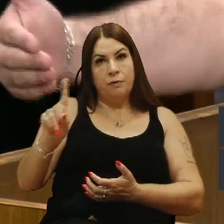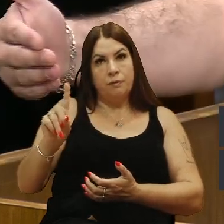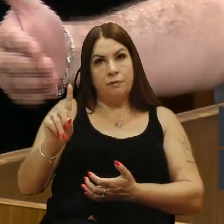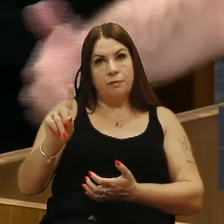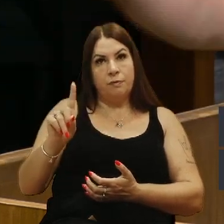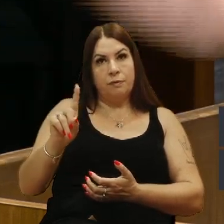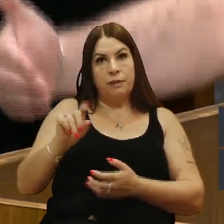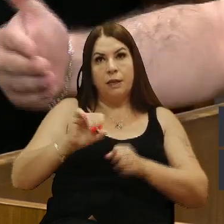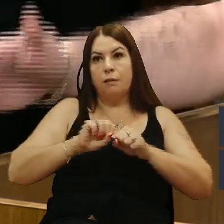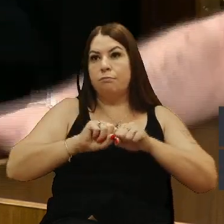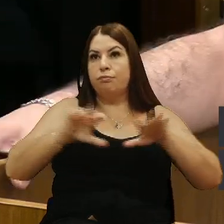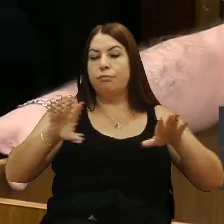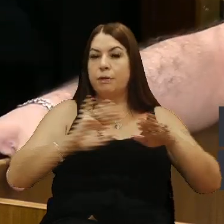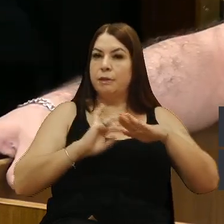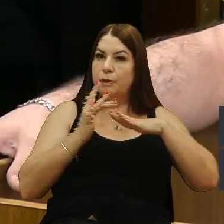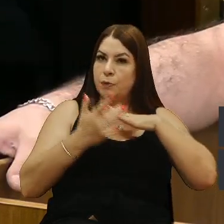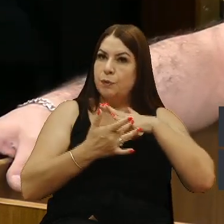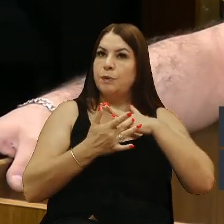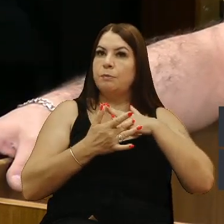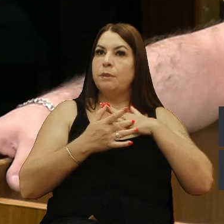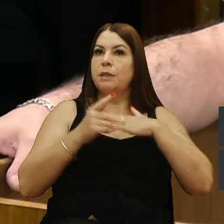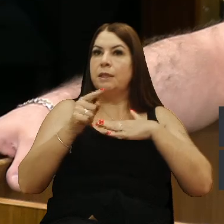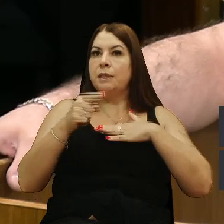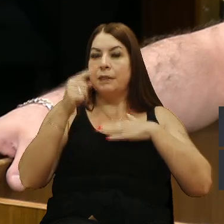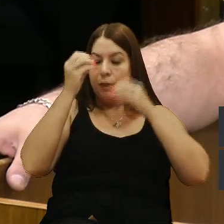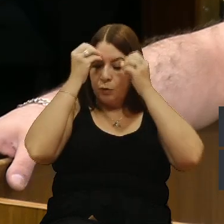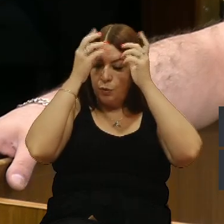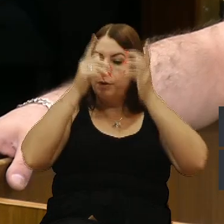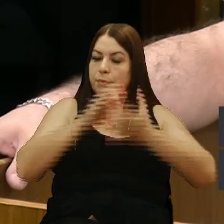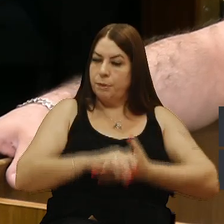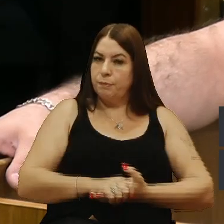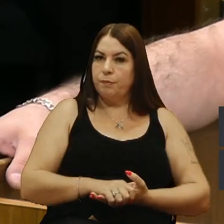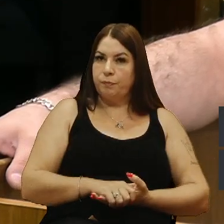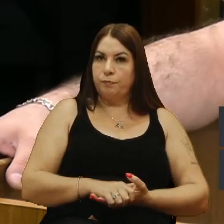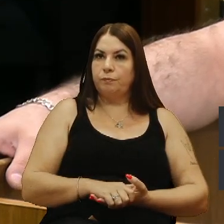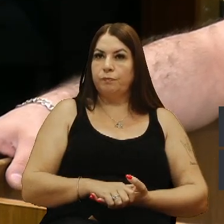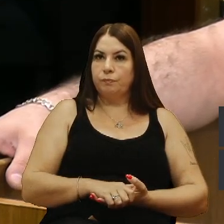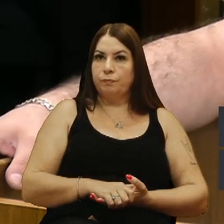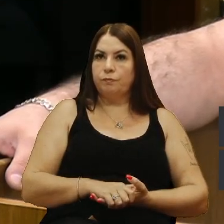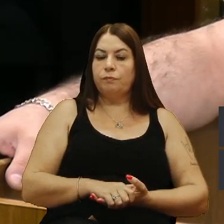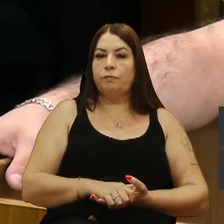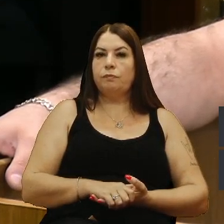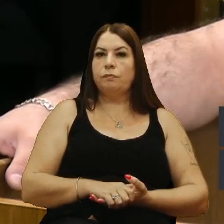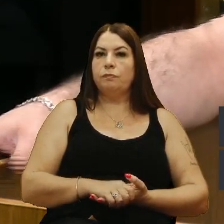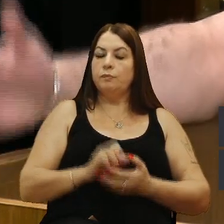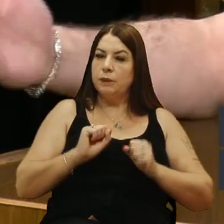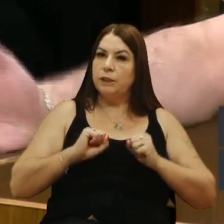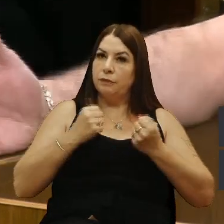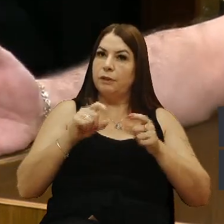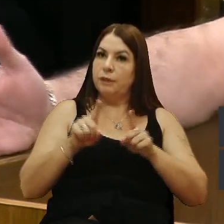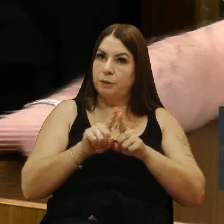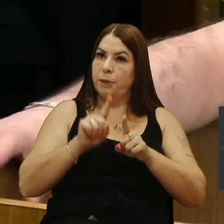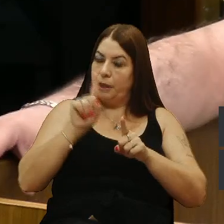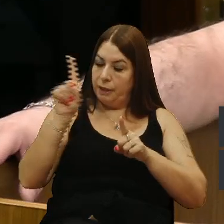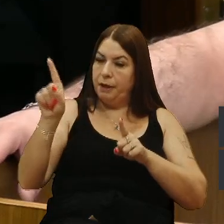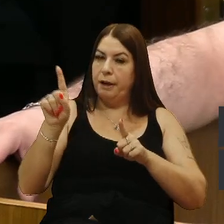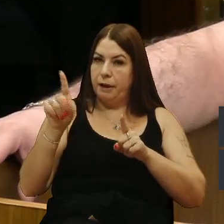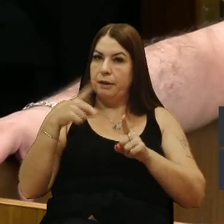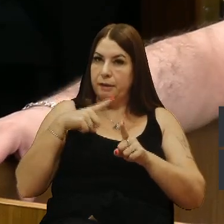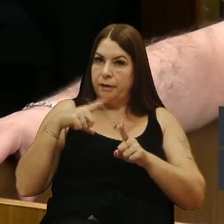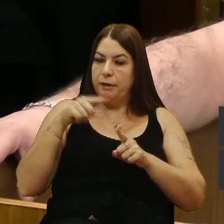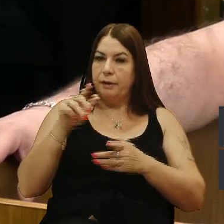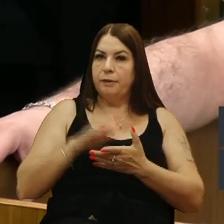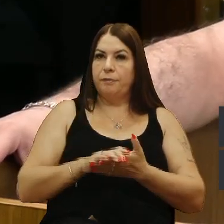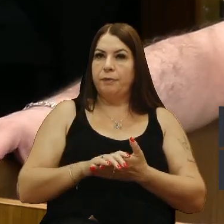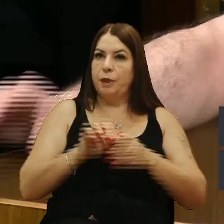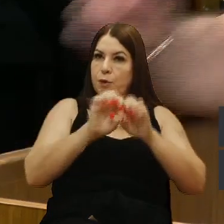replicado nas redes sociais para as pessoas terem esse conhecimento. A gente tem que defender também, e lá existe isso,